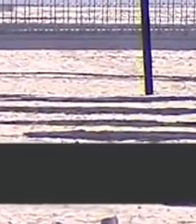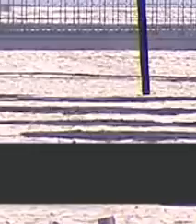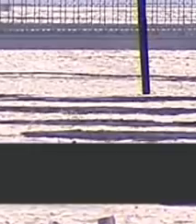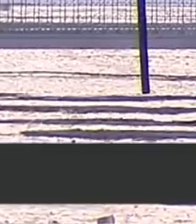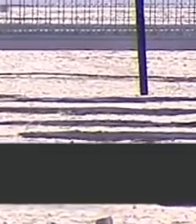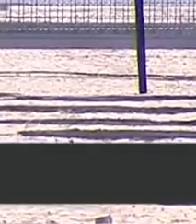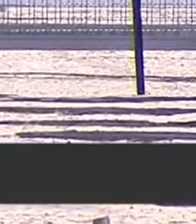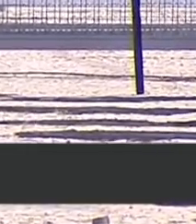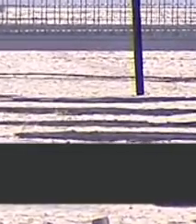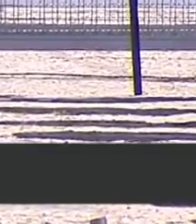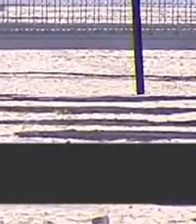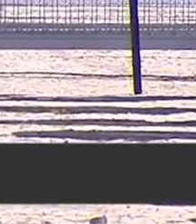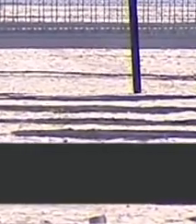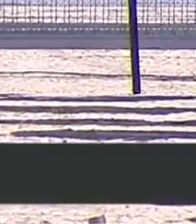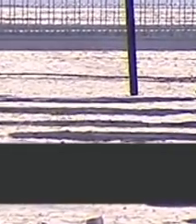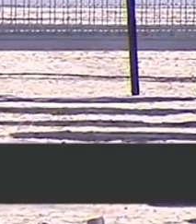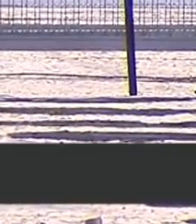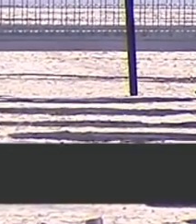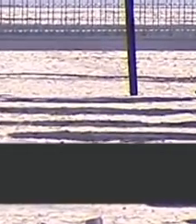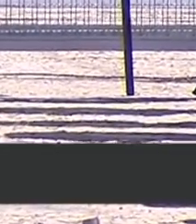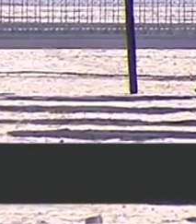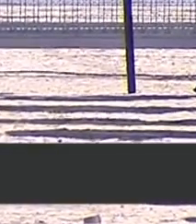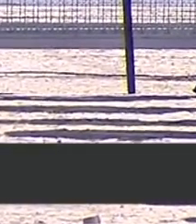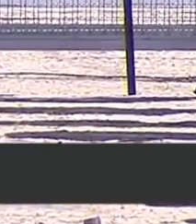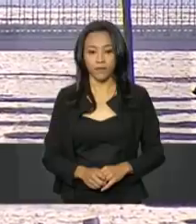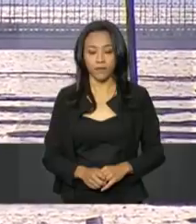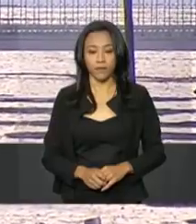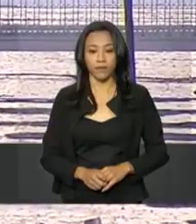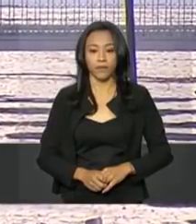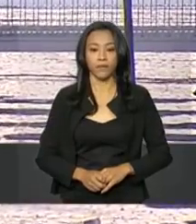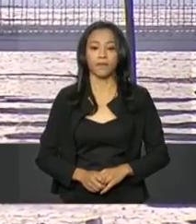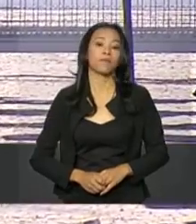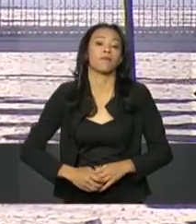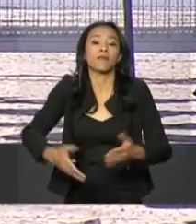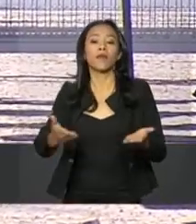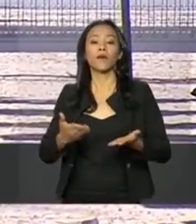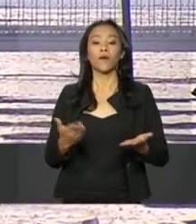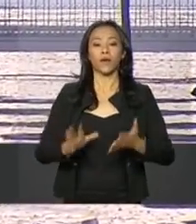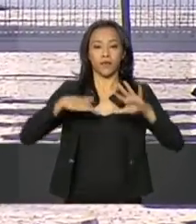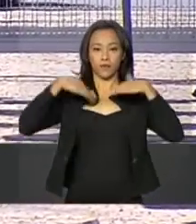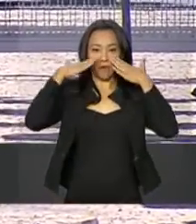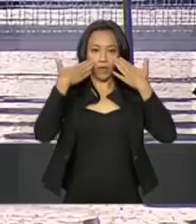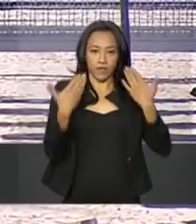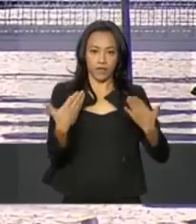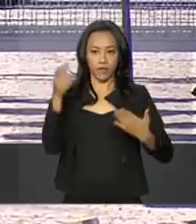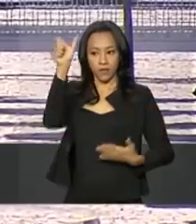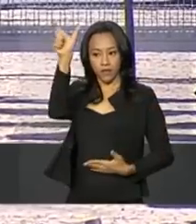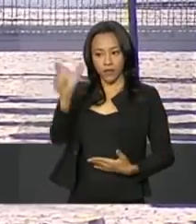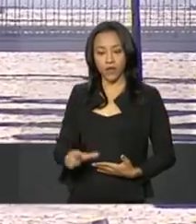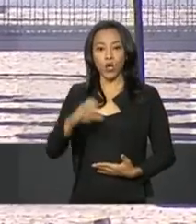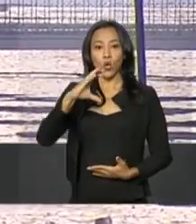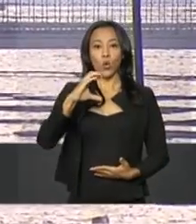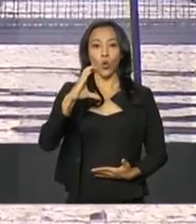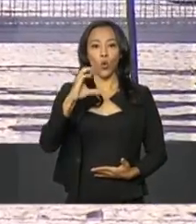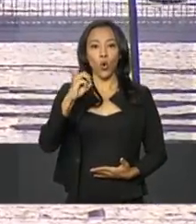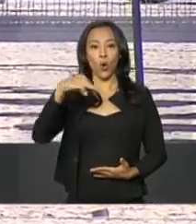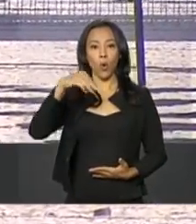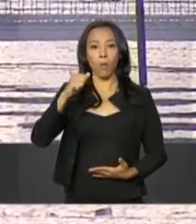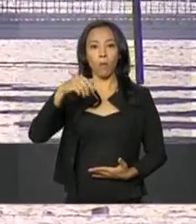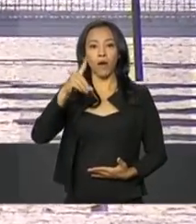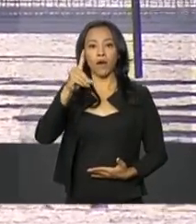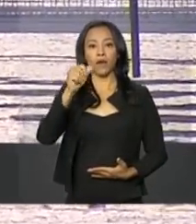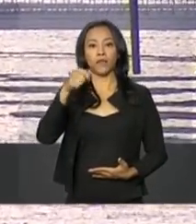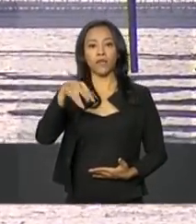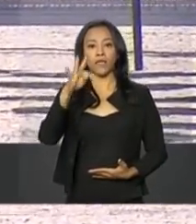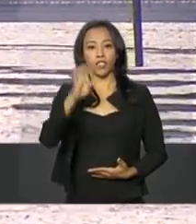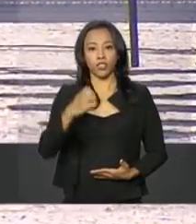Então, nesse momento, o capitão-tenente fuzileiro naval Pio Bin, comandante da Guarda de Honra, se apresenta à autoridade que presidirá a cerimônia